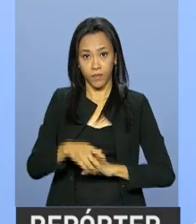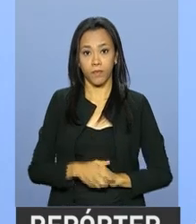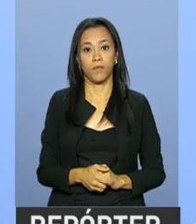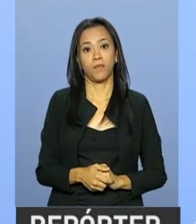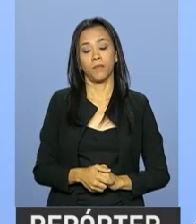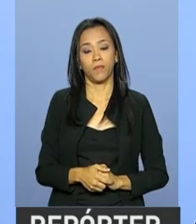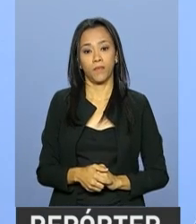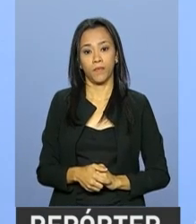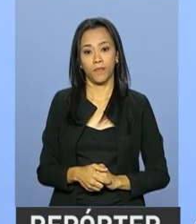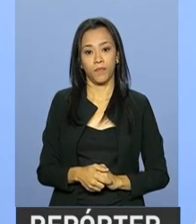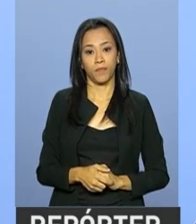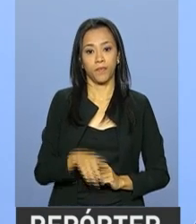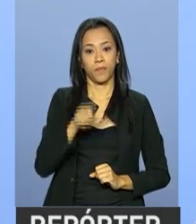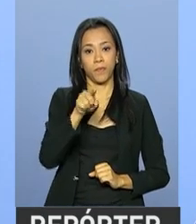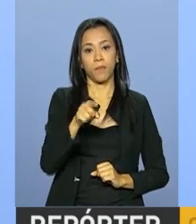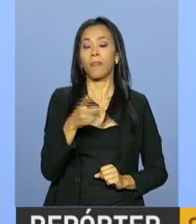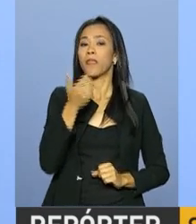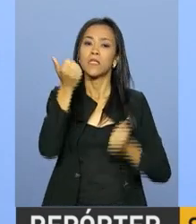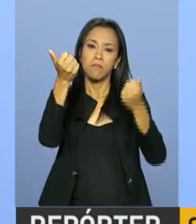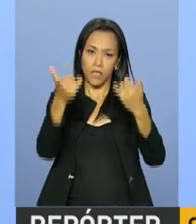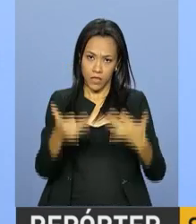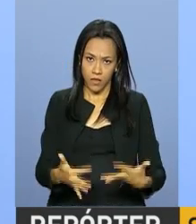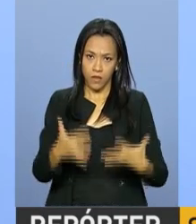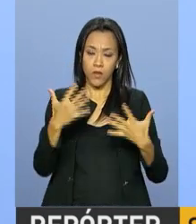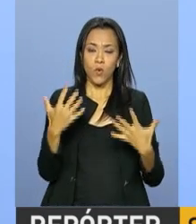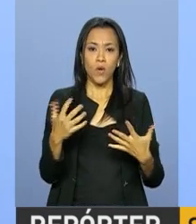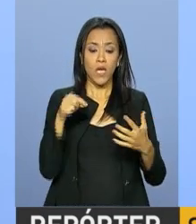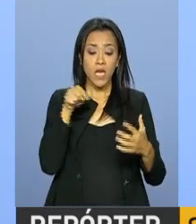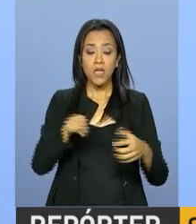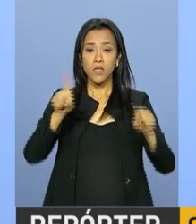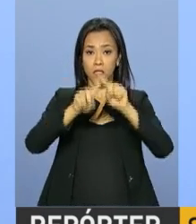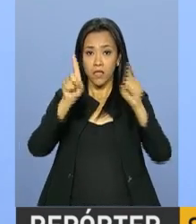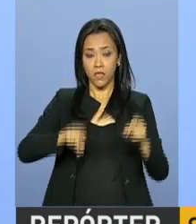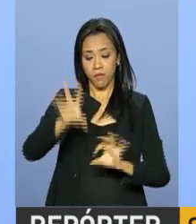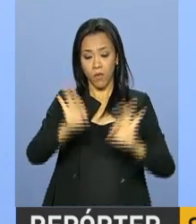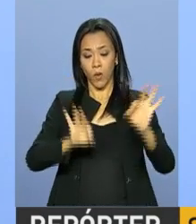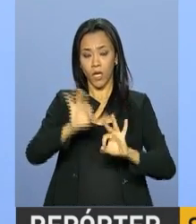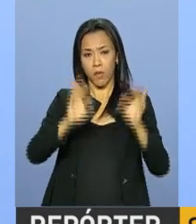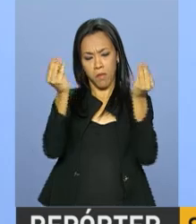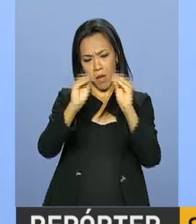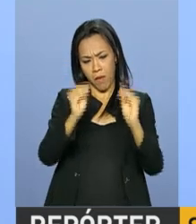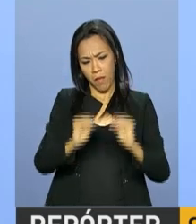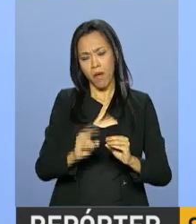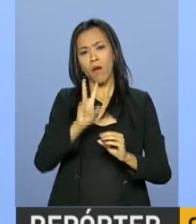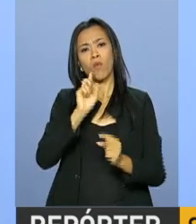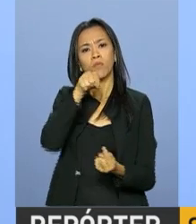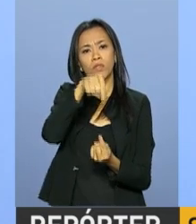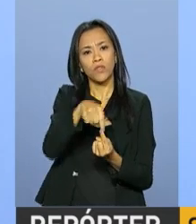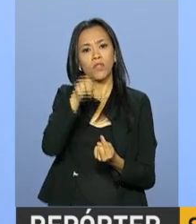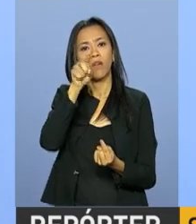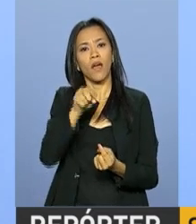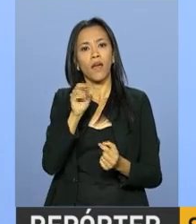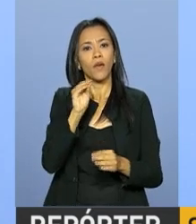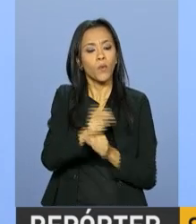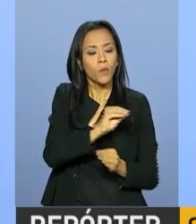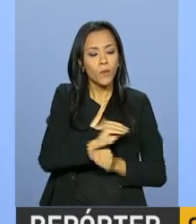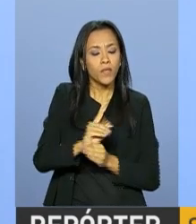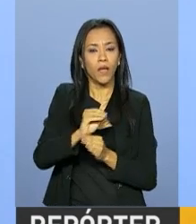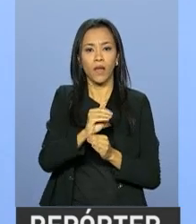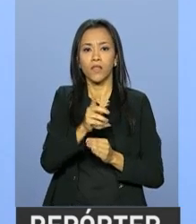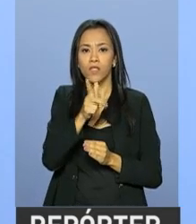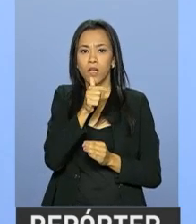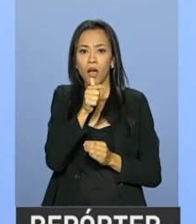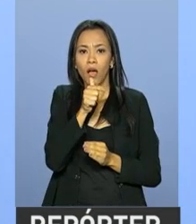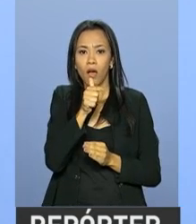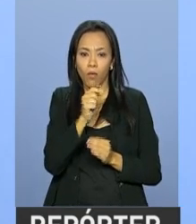país o programa irá proteger e recuperar nascentes e áreas de preservação